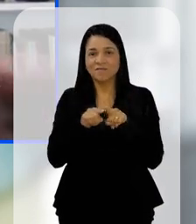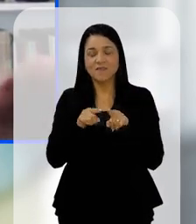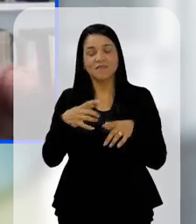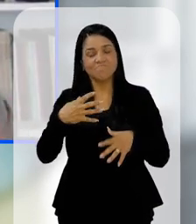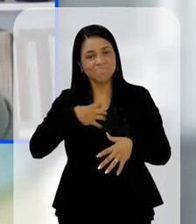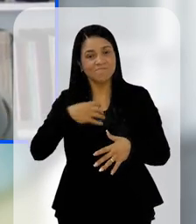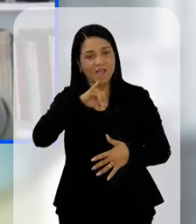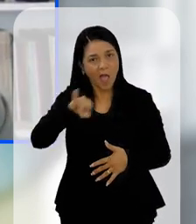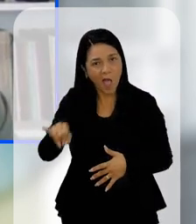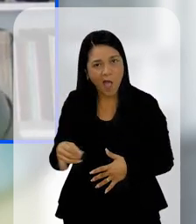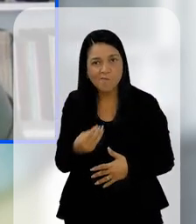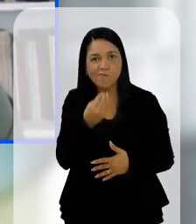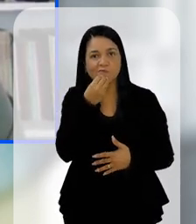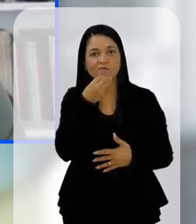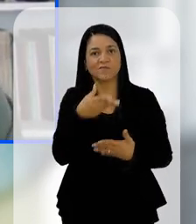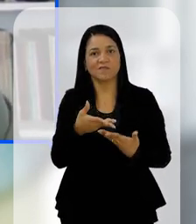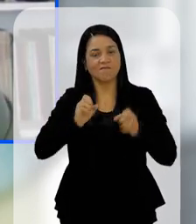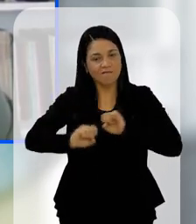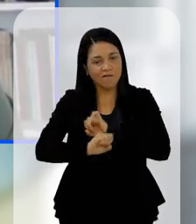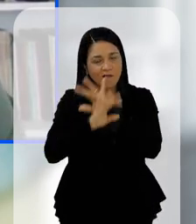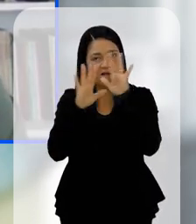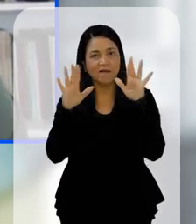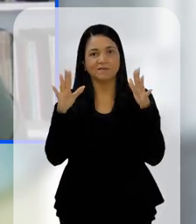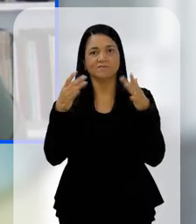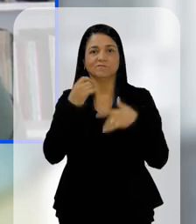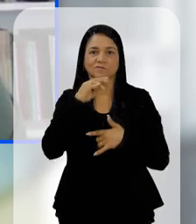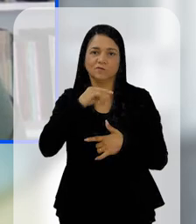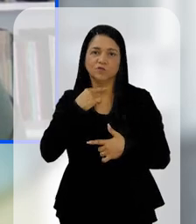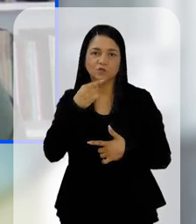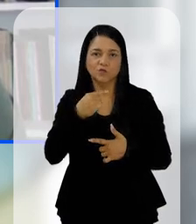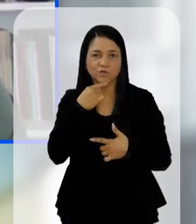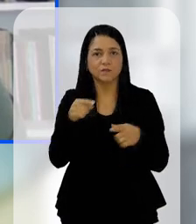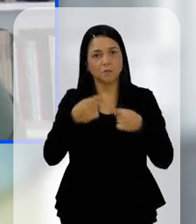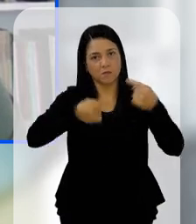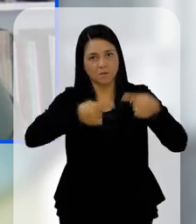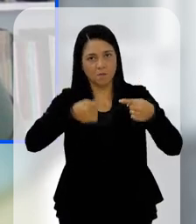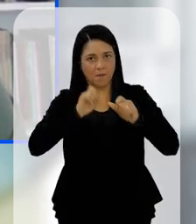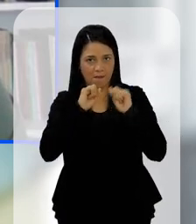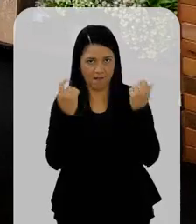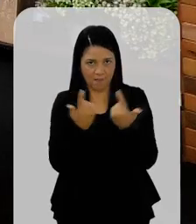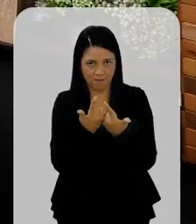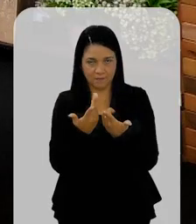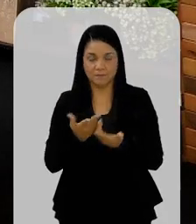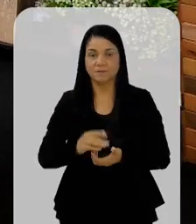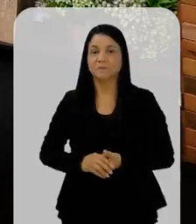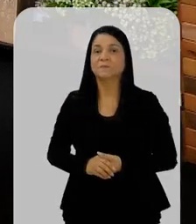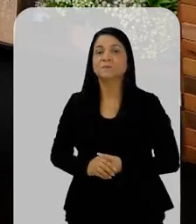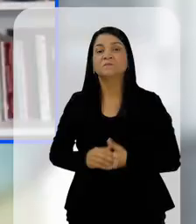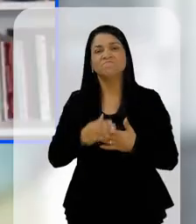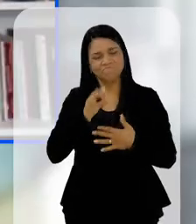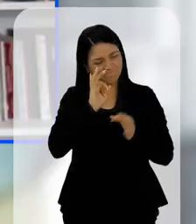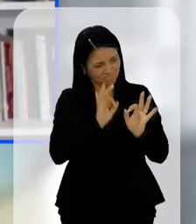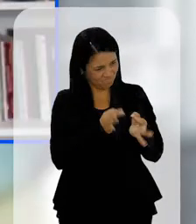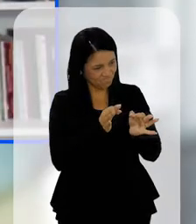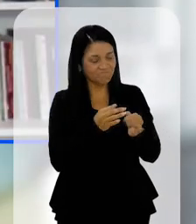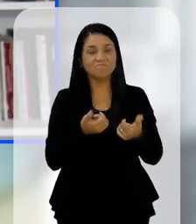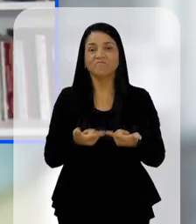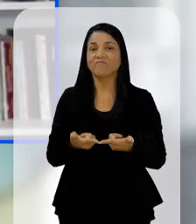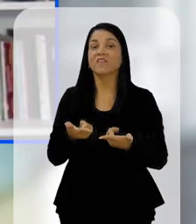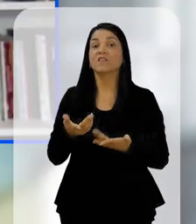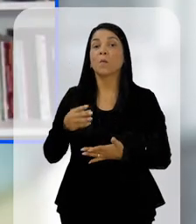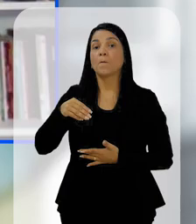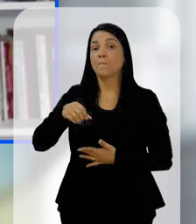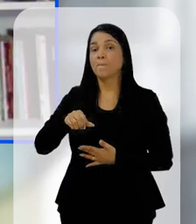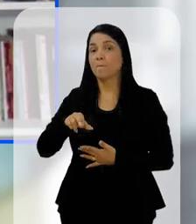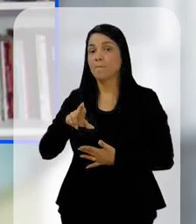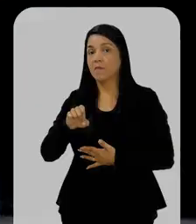aproveitar o máximo possível para esclarecer dúvidas aí nesse debate na Alerj. Boa, com certeza. Marcelo, vou